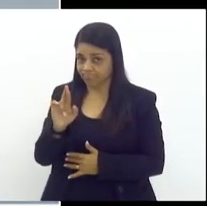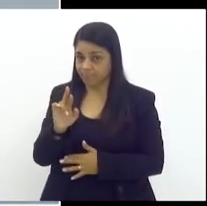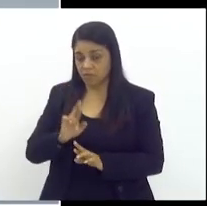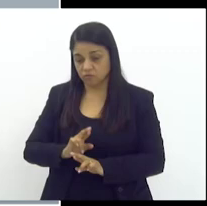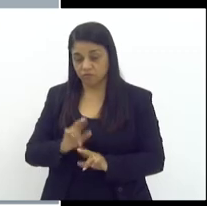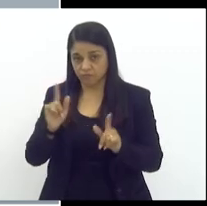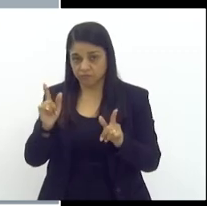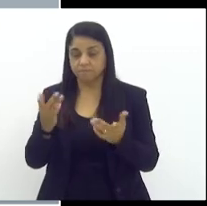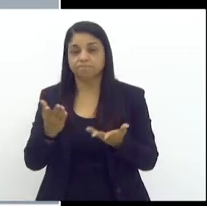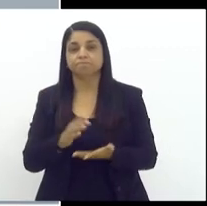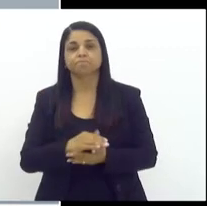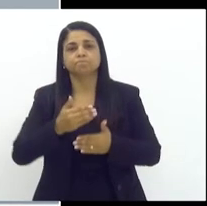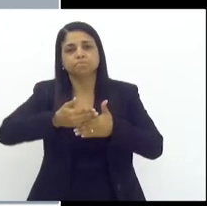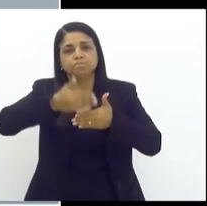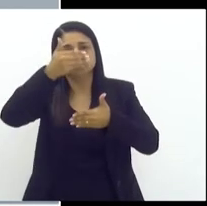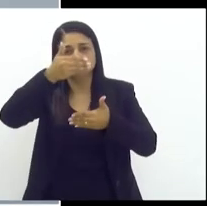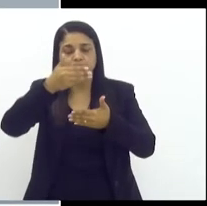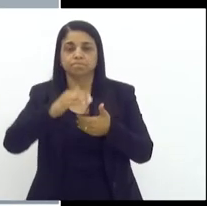diversão